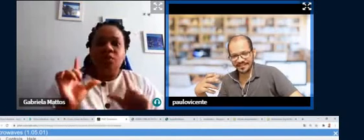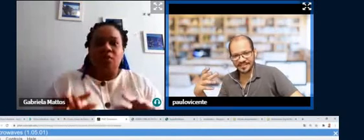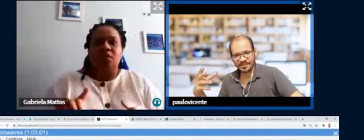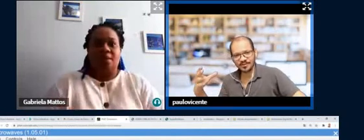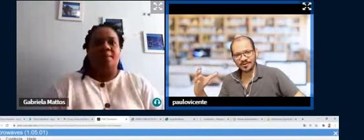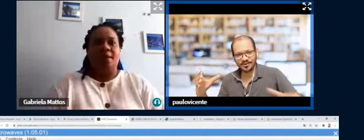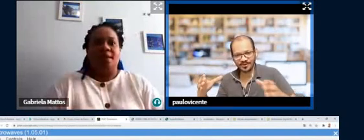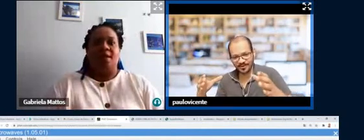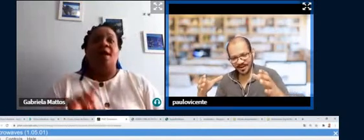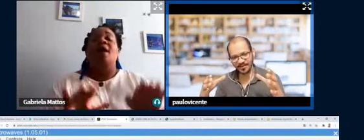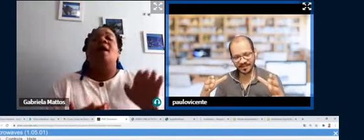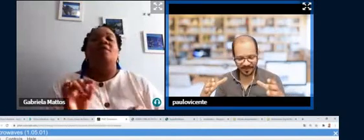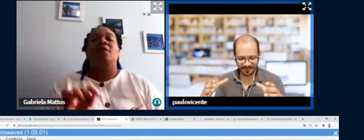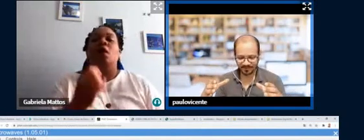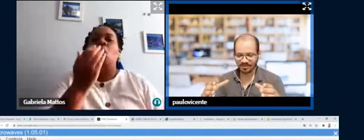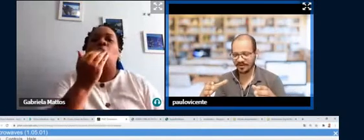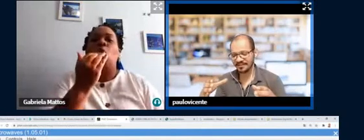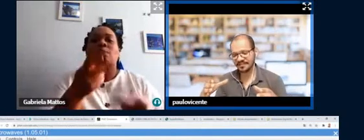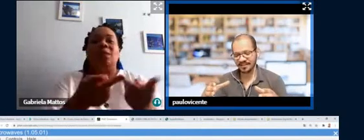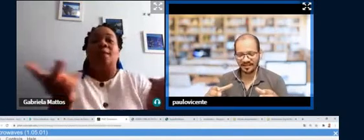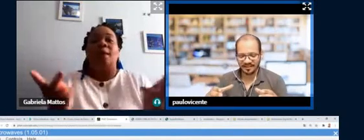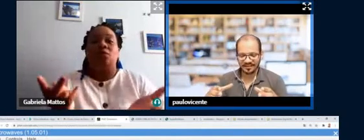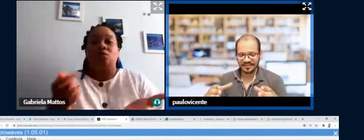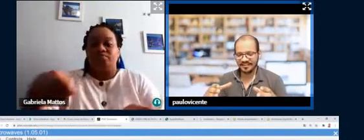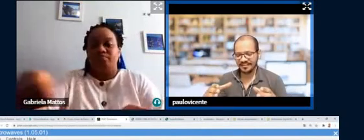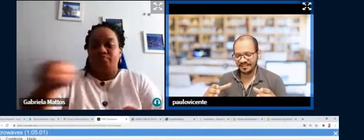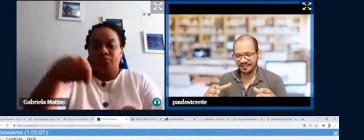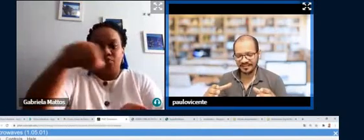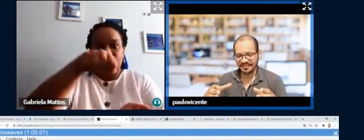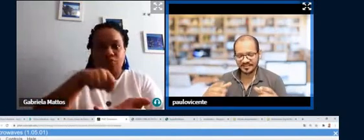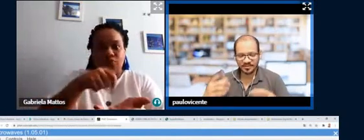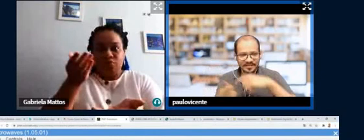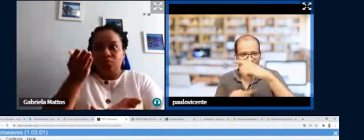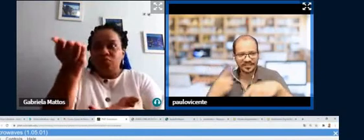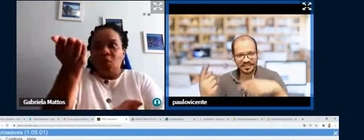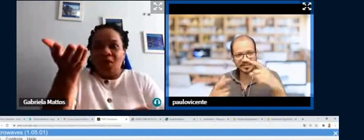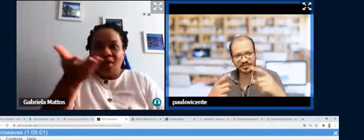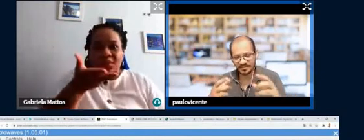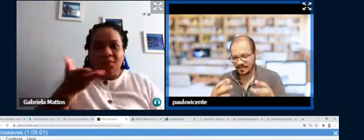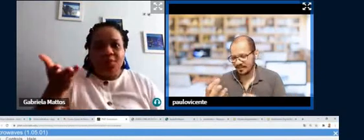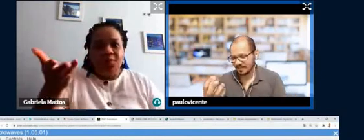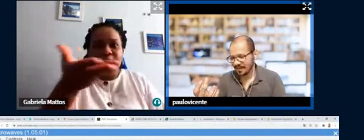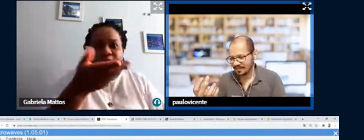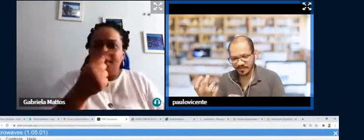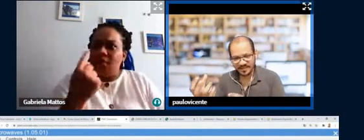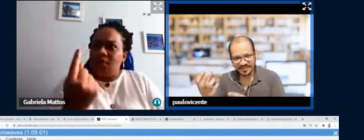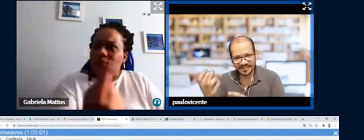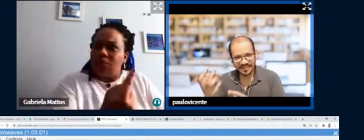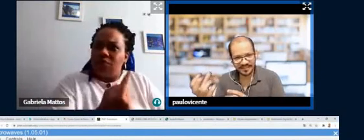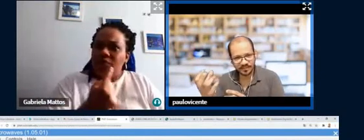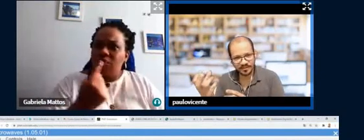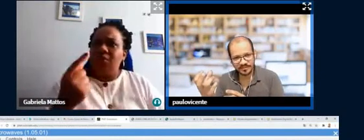Às vezes você bota a comida no prato do micro-ondas e se o prato não está girando, tem parte da comida